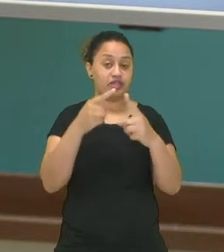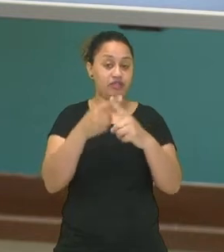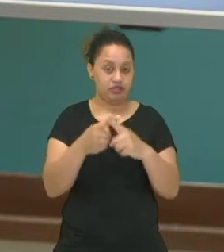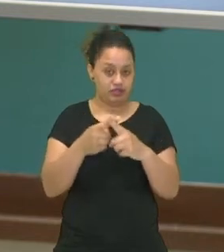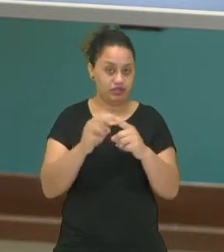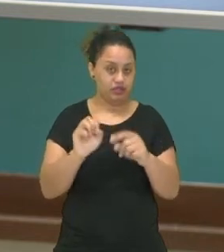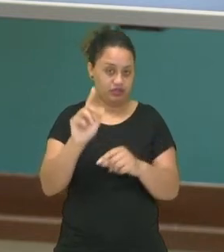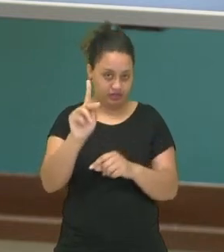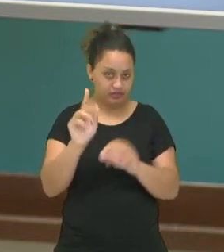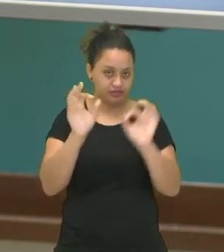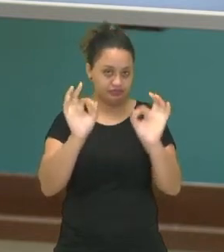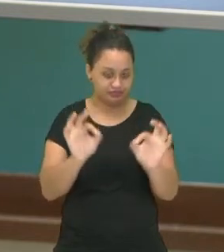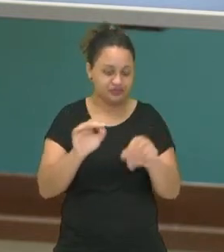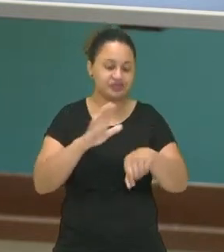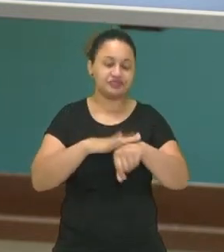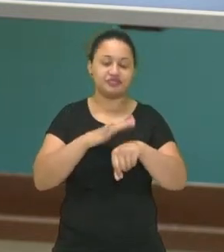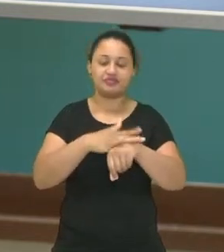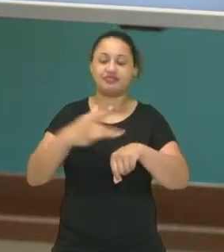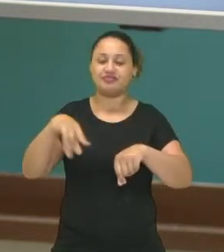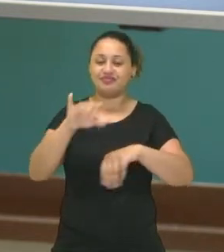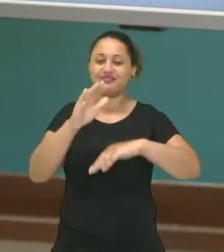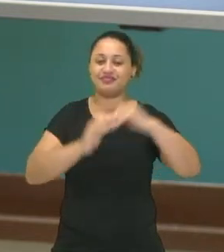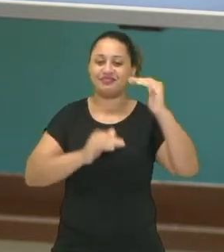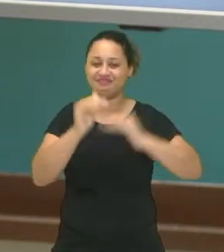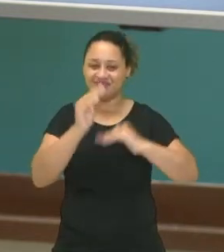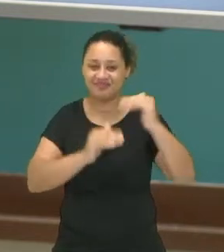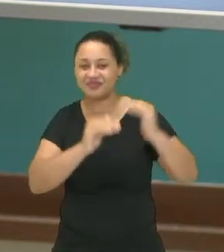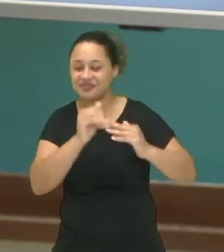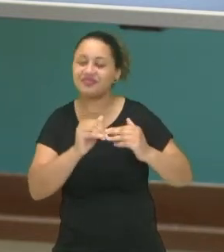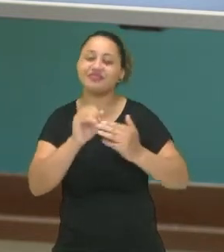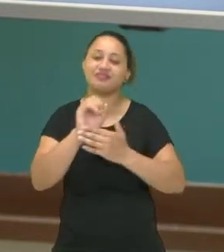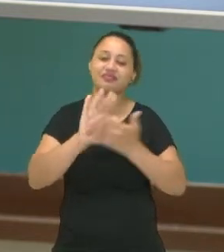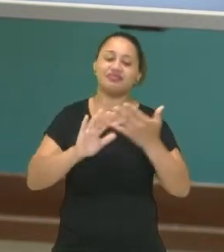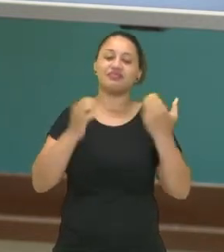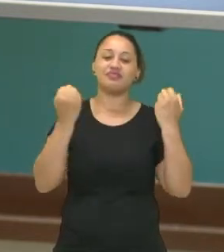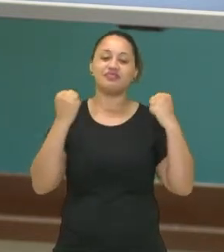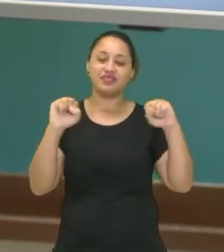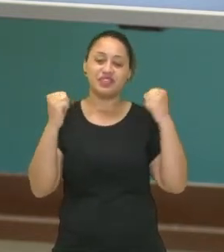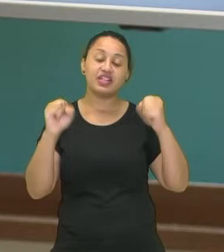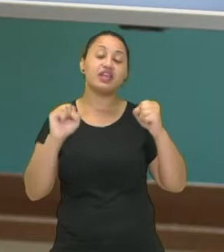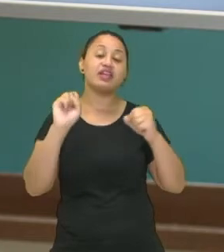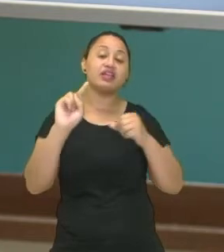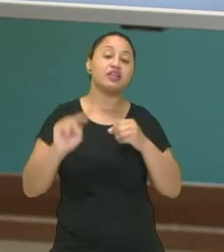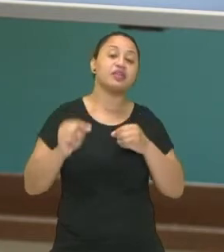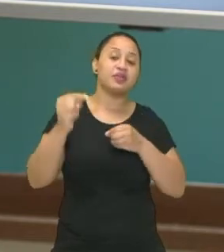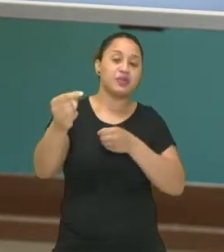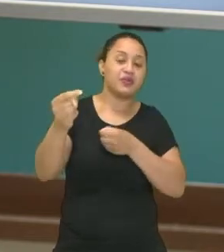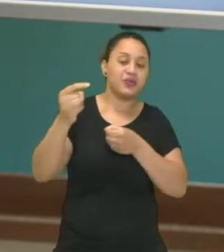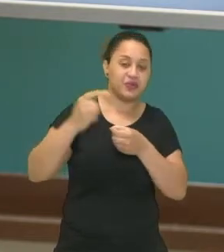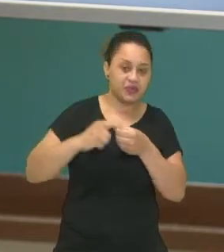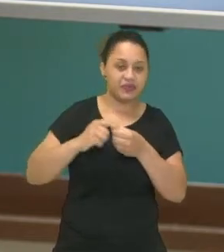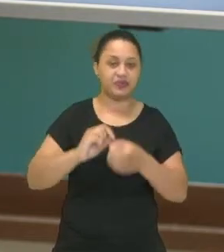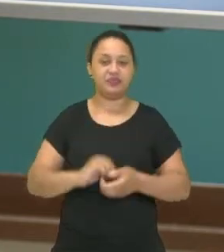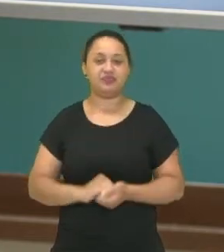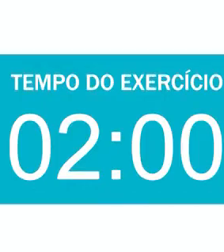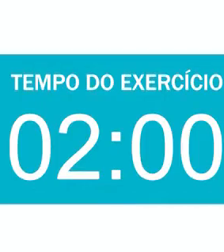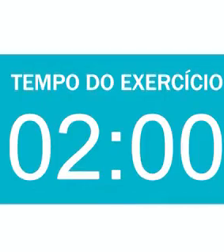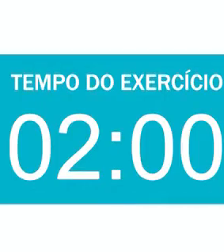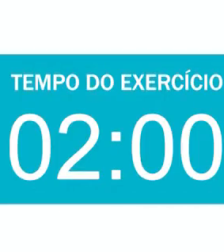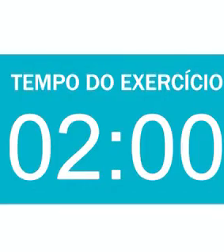Certo, pessoal? Vou dar um tempo para que vocês realizem esse exercício e nós retomamos.